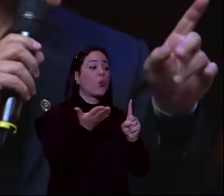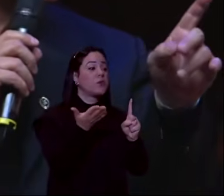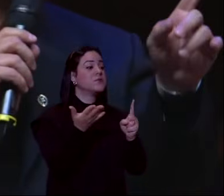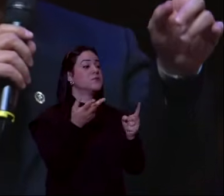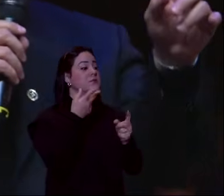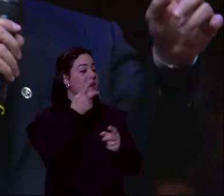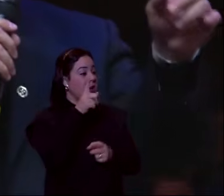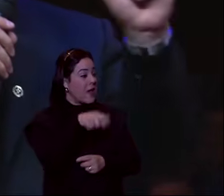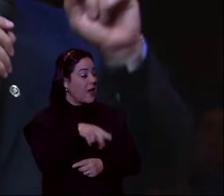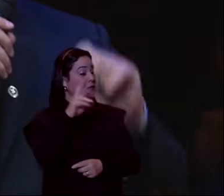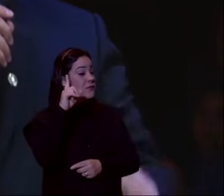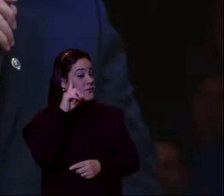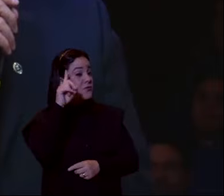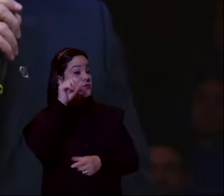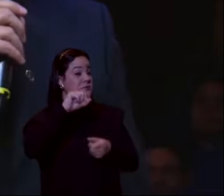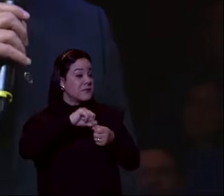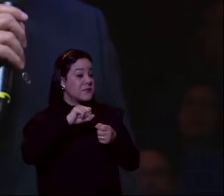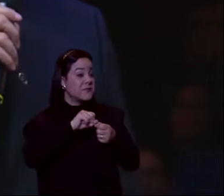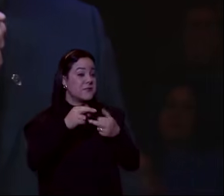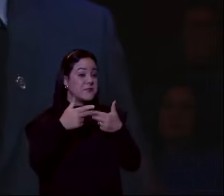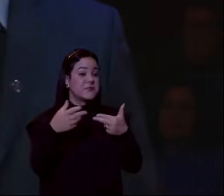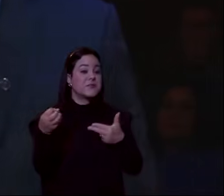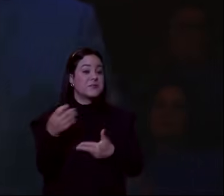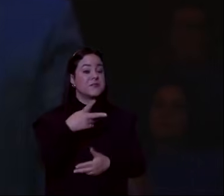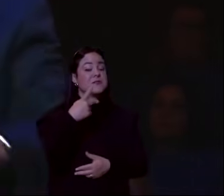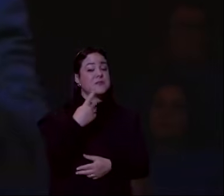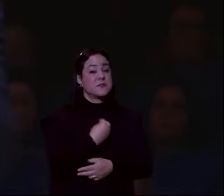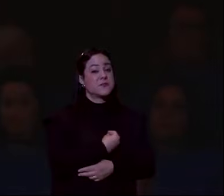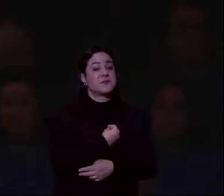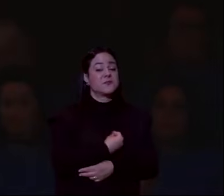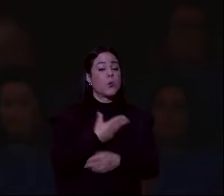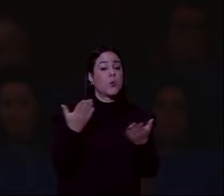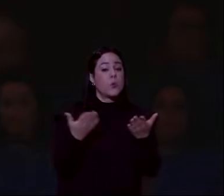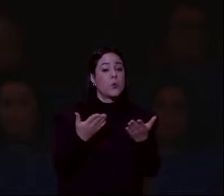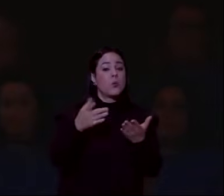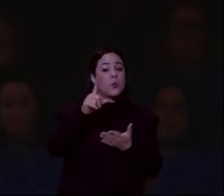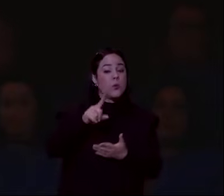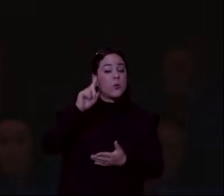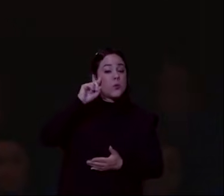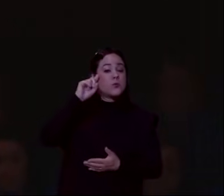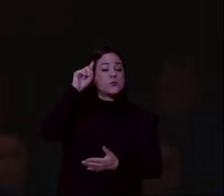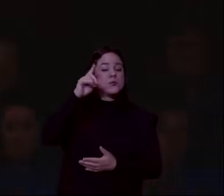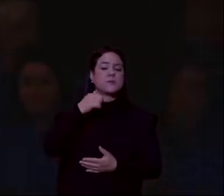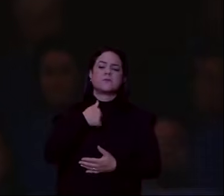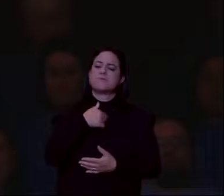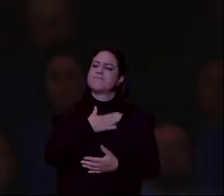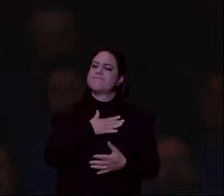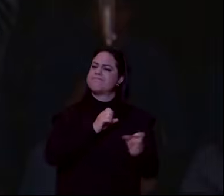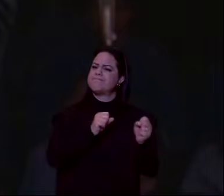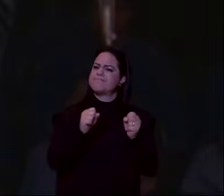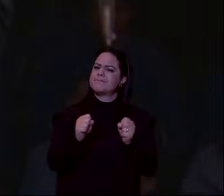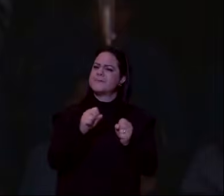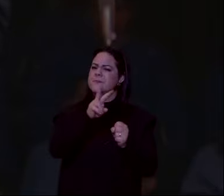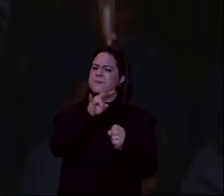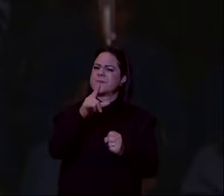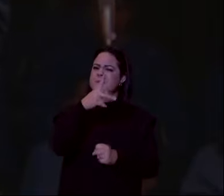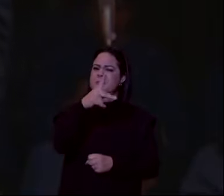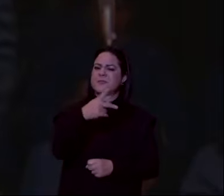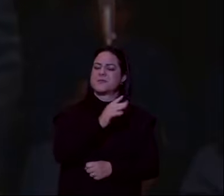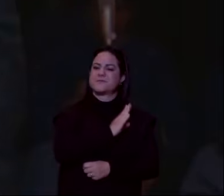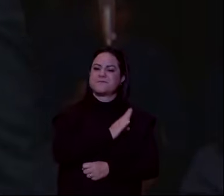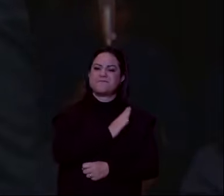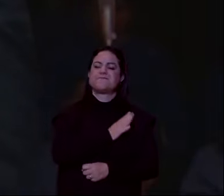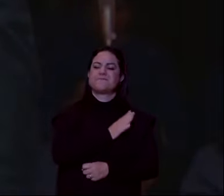dia que eu vou fazer algo novo na tua vida. Hoje é o dia em que o meu poder vai se derramar sobre o